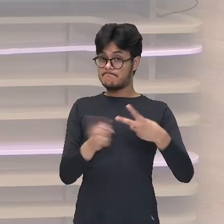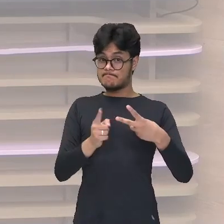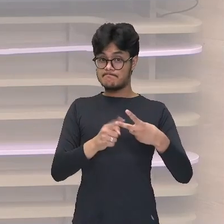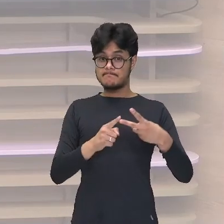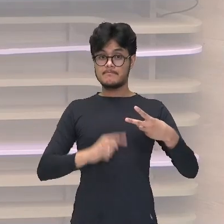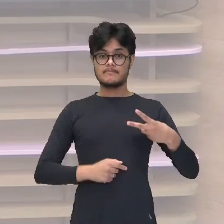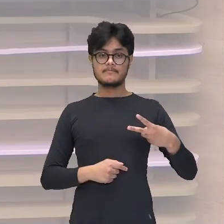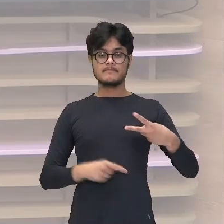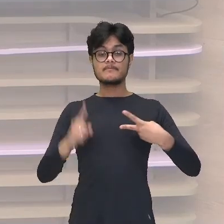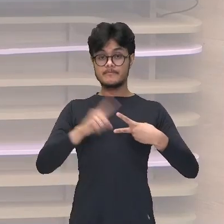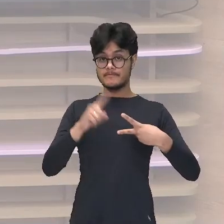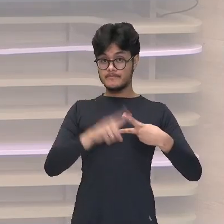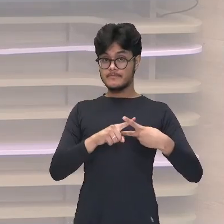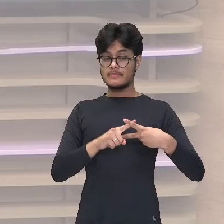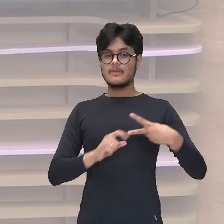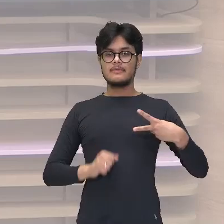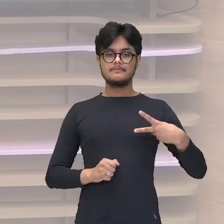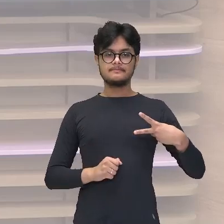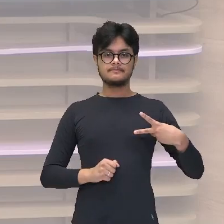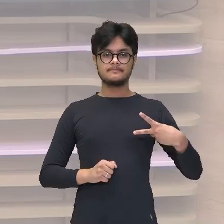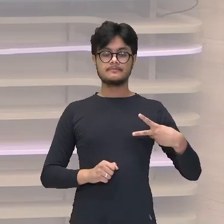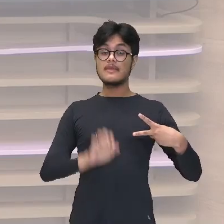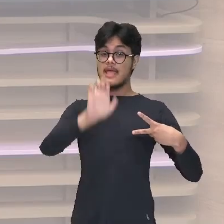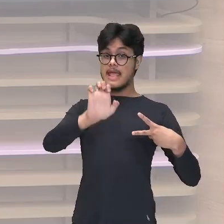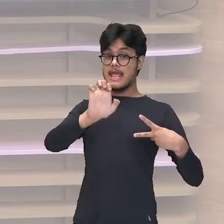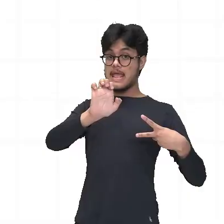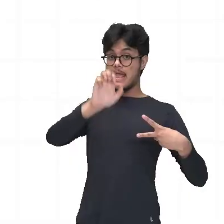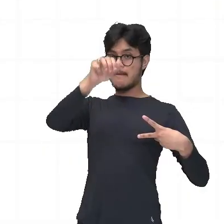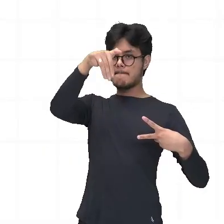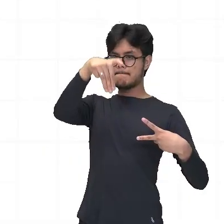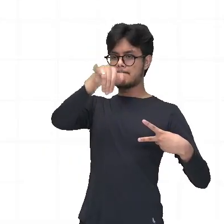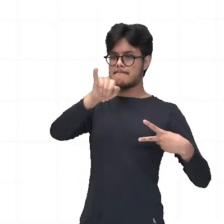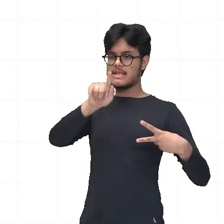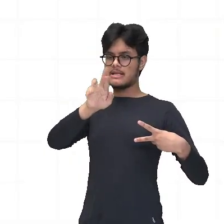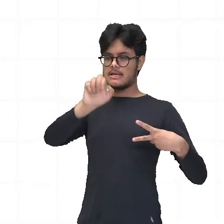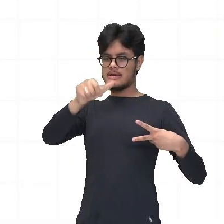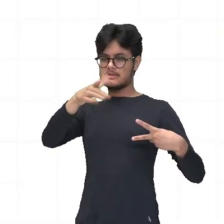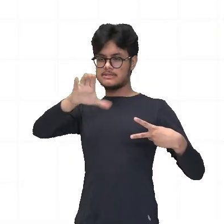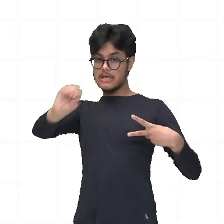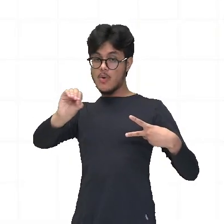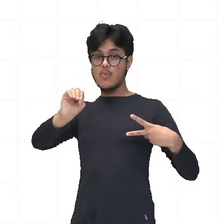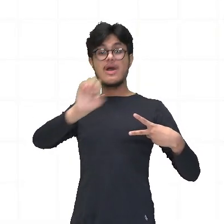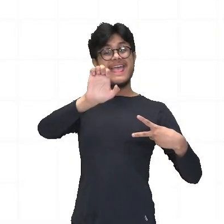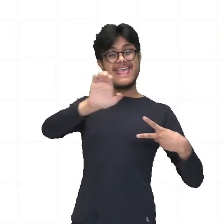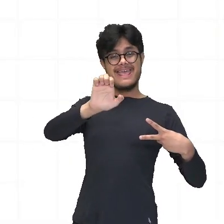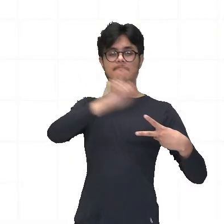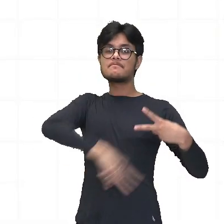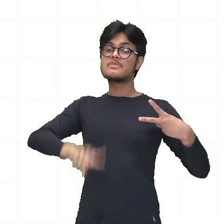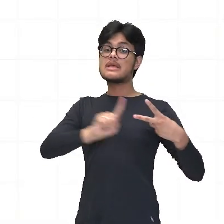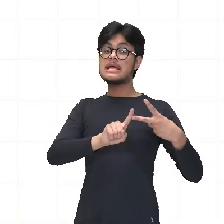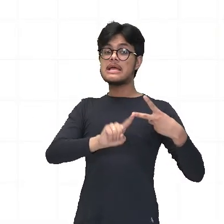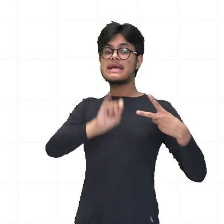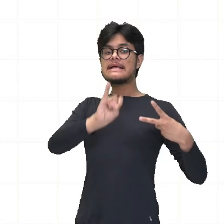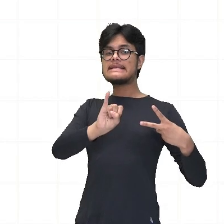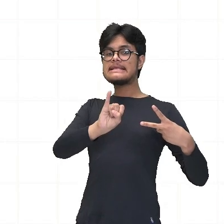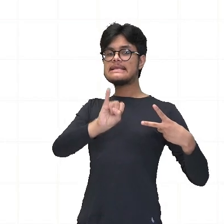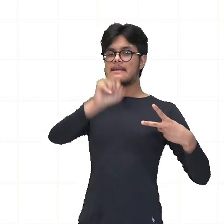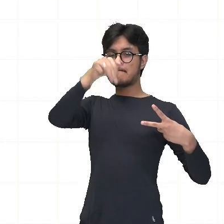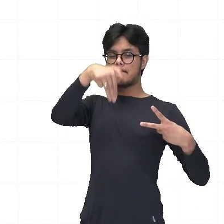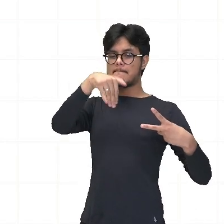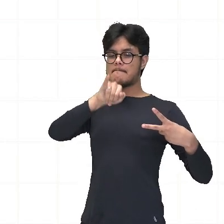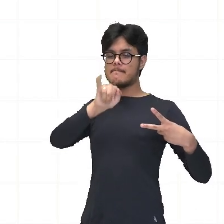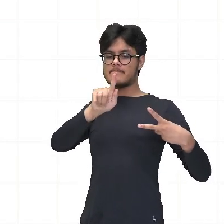emigração, escrito com inicial ali da letra E, e imigração. Então, a gente vai observar,